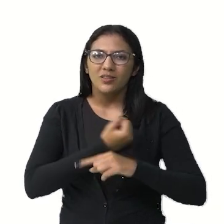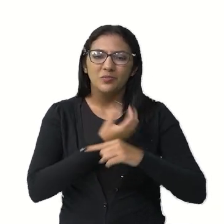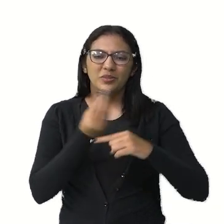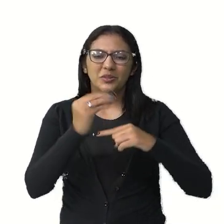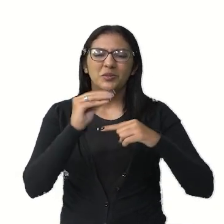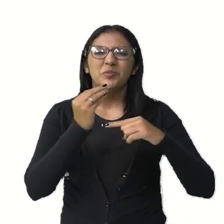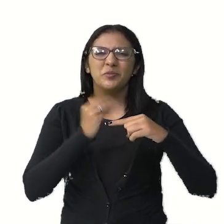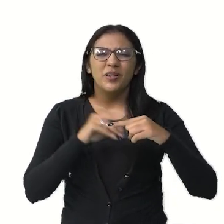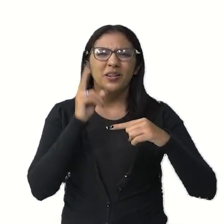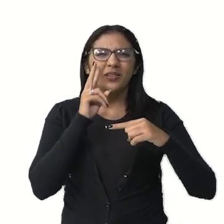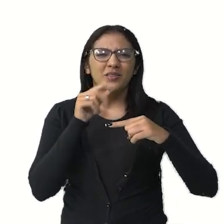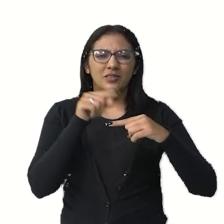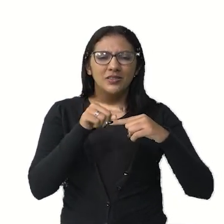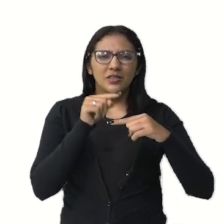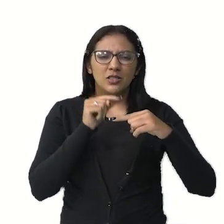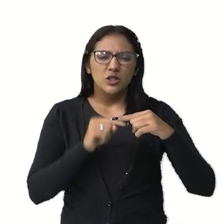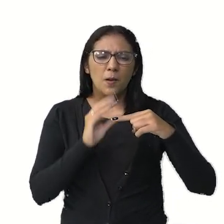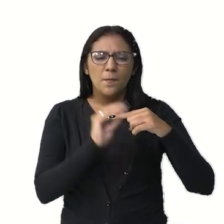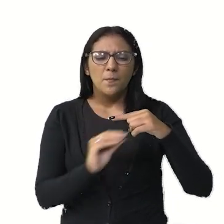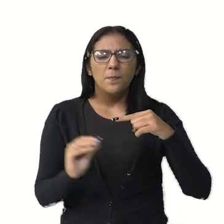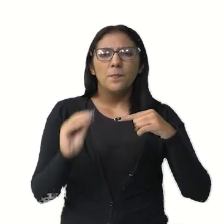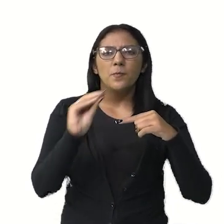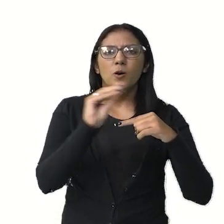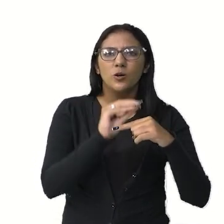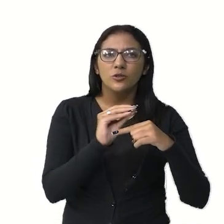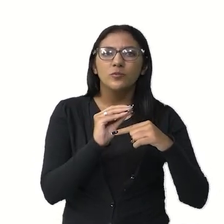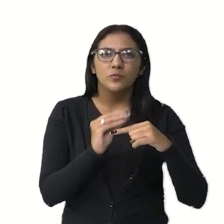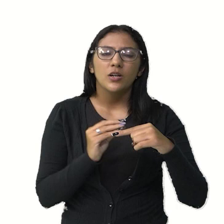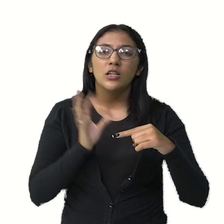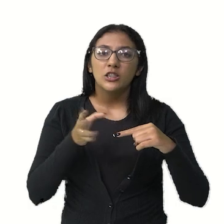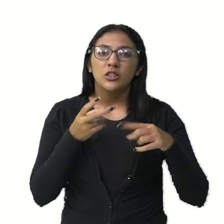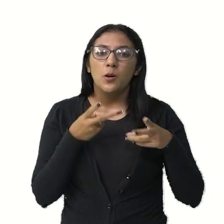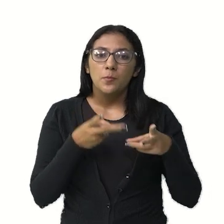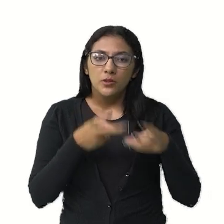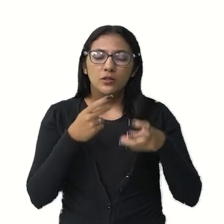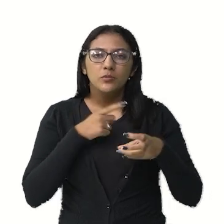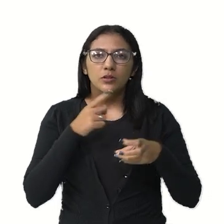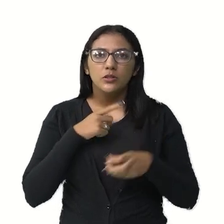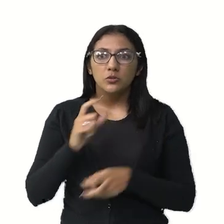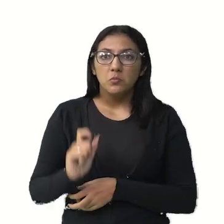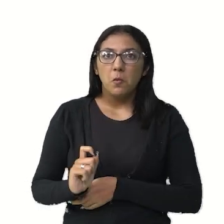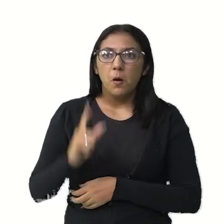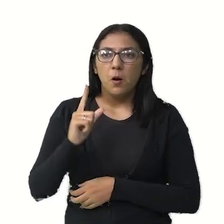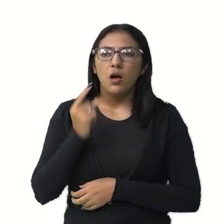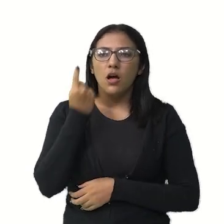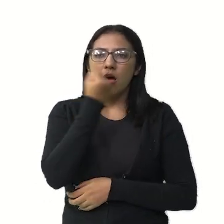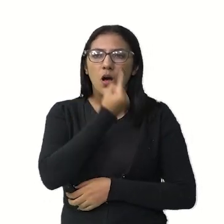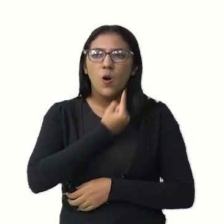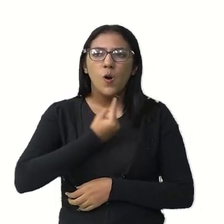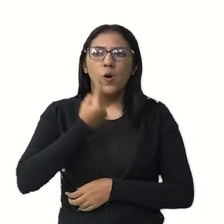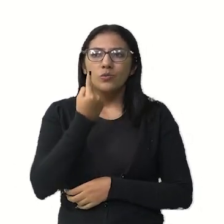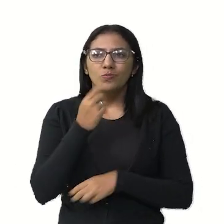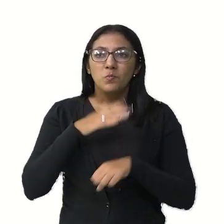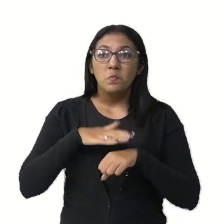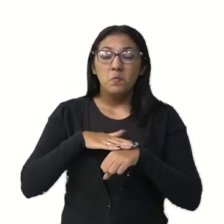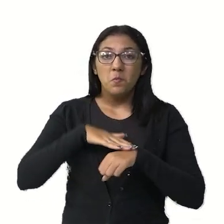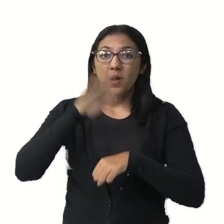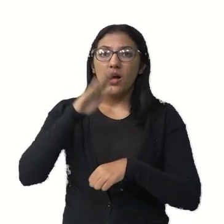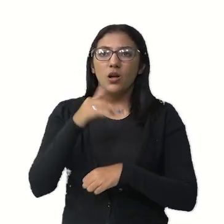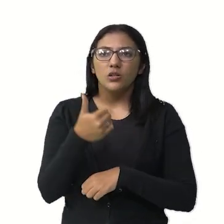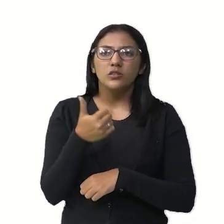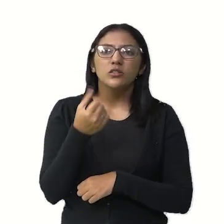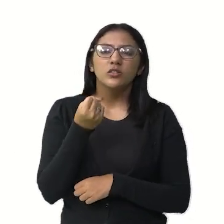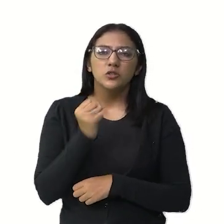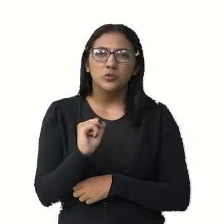frações. Então, a gente já estava esperando, né, um resultado de horas maior do que 18,